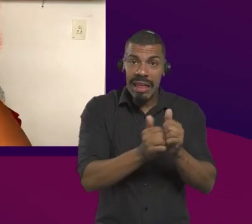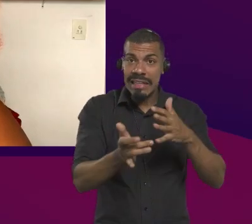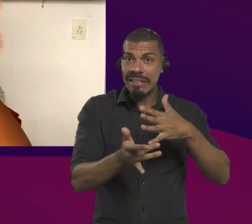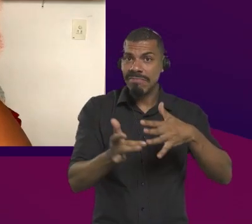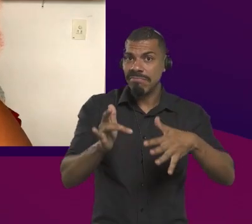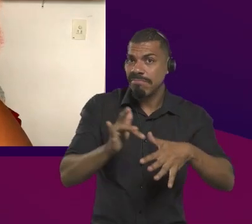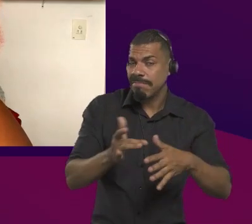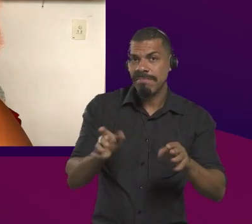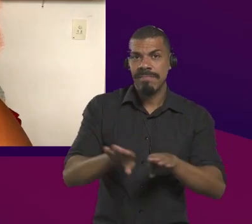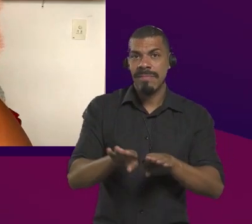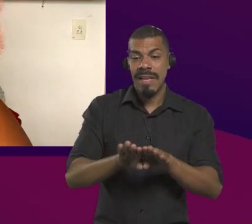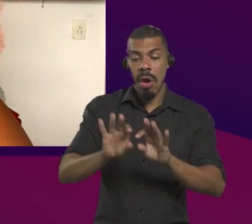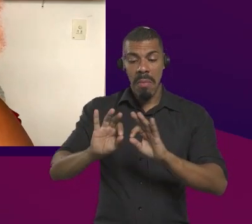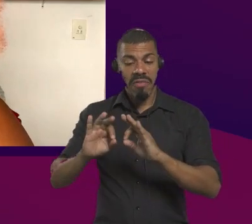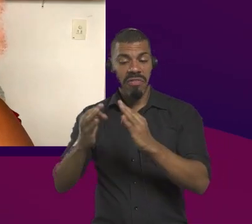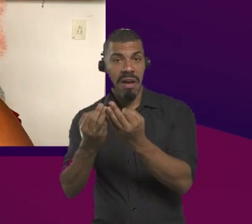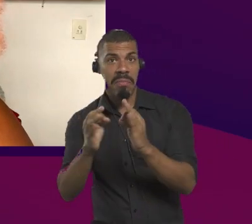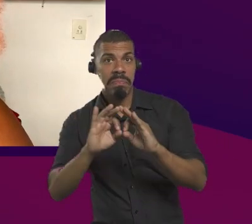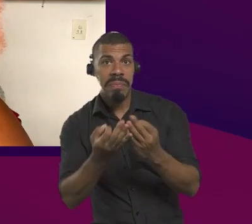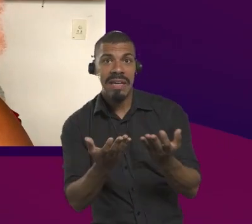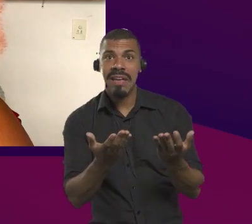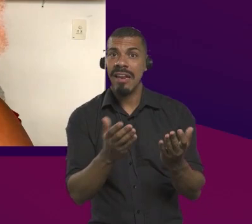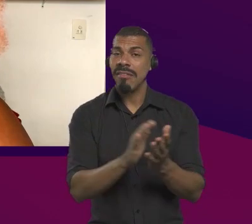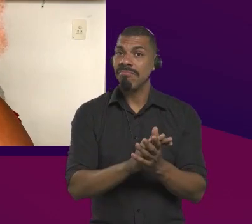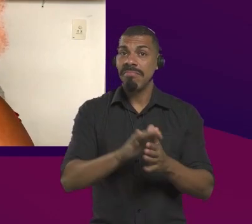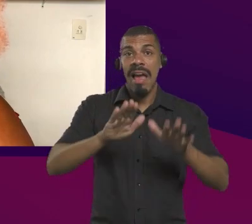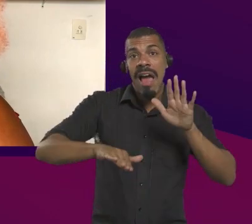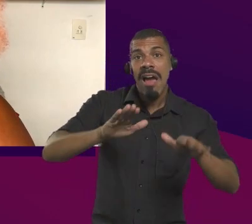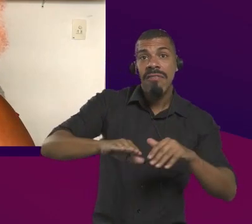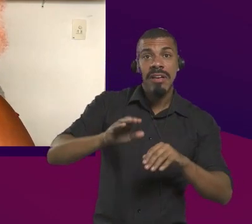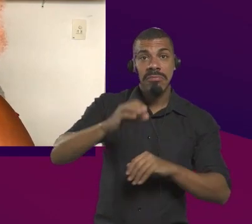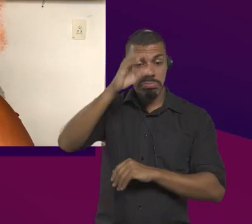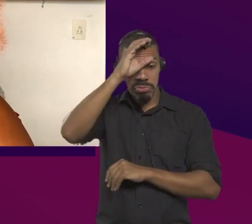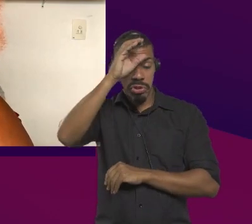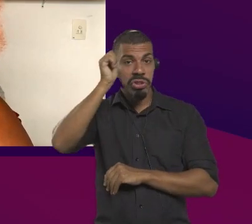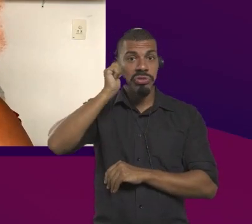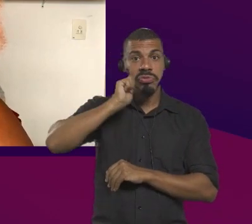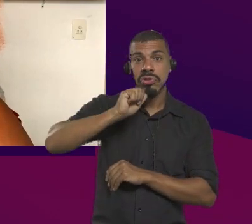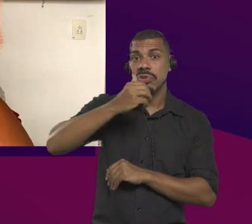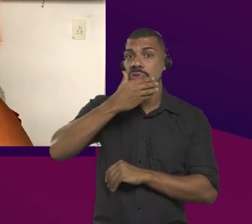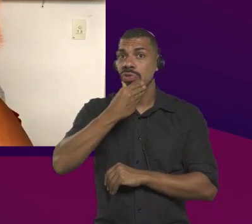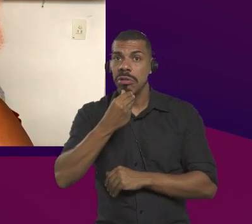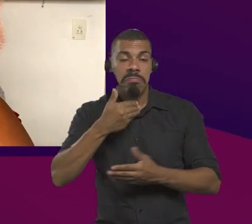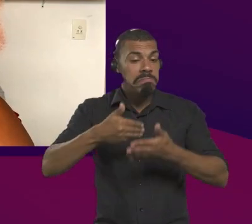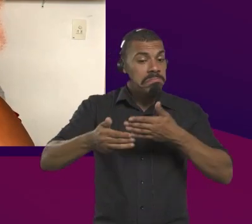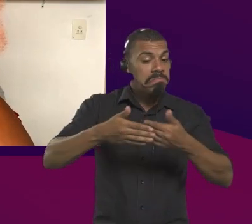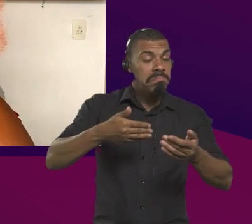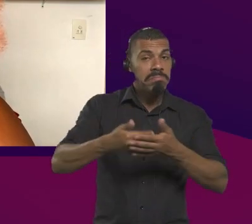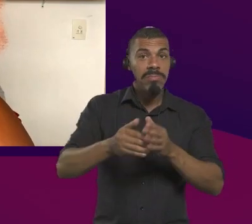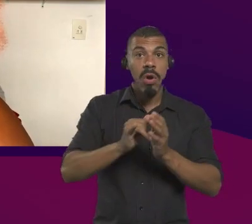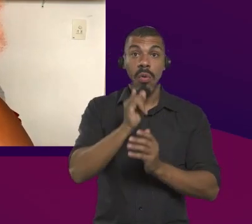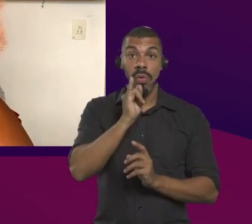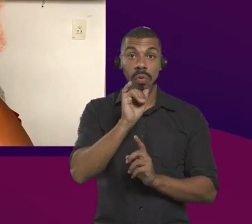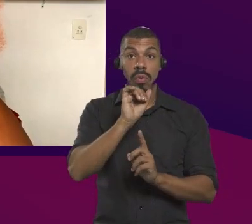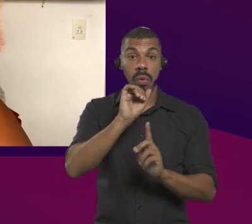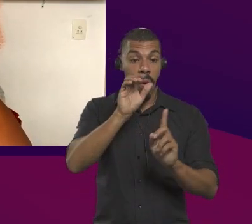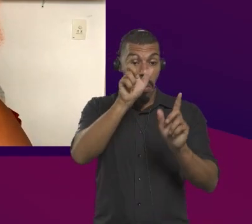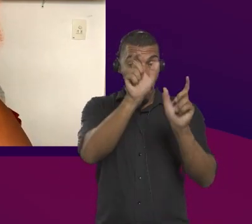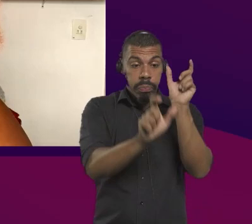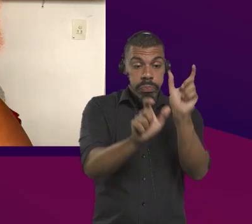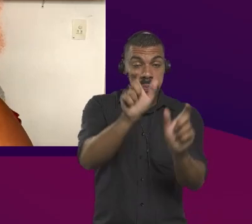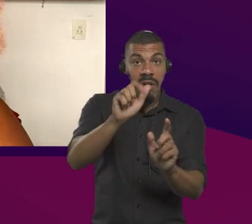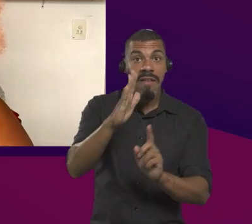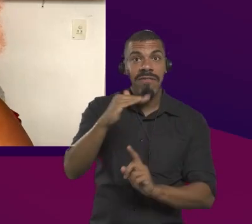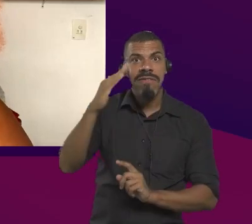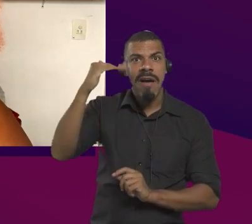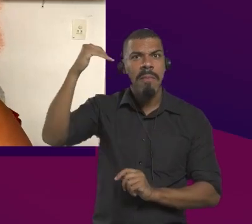uma família gorda, alguém que vai indicar para o tio, que vai apresentando a pessoa, ou as pessoas famosas, como eu falei. Em